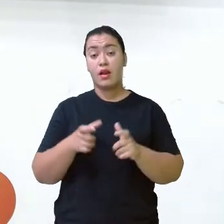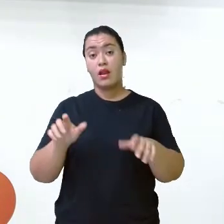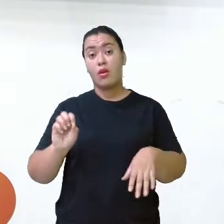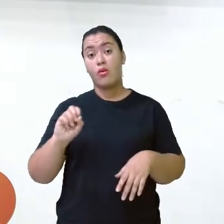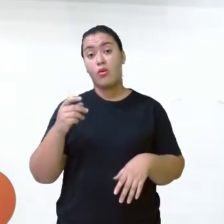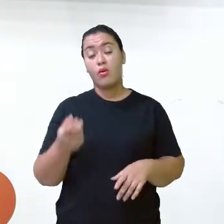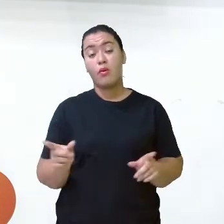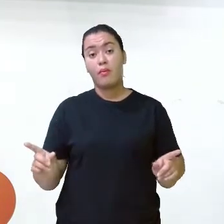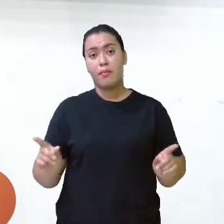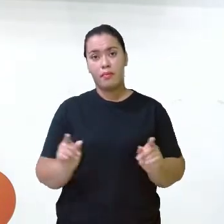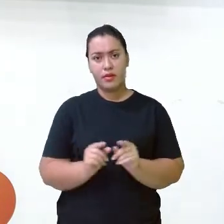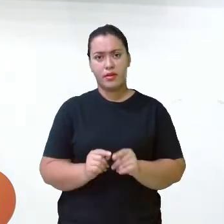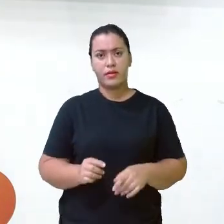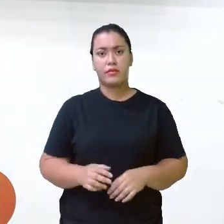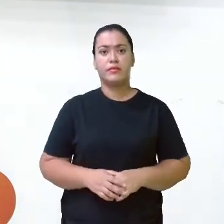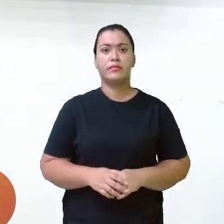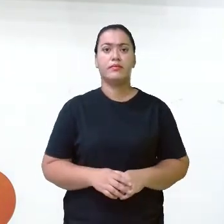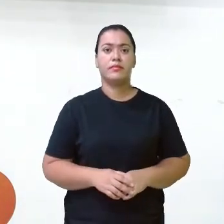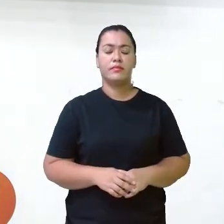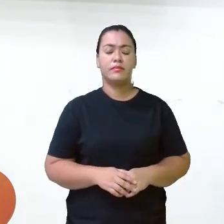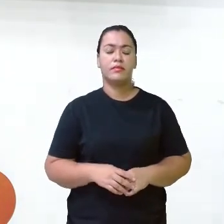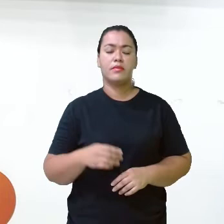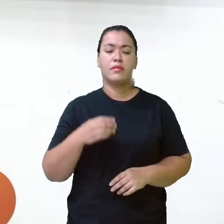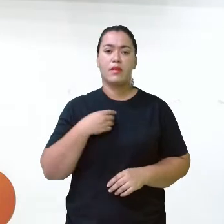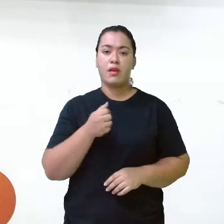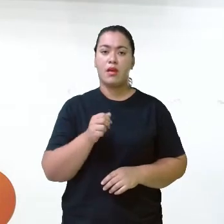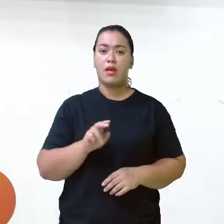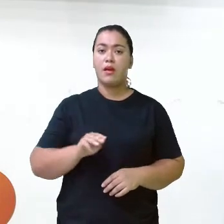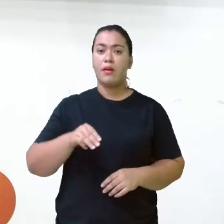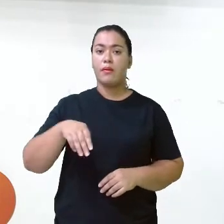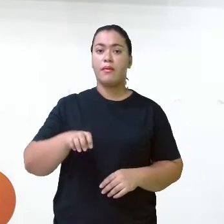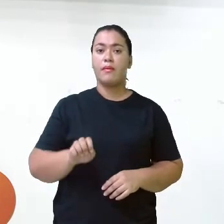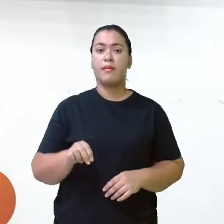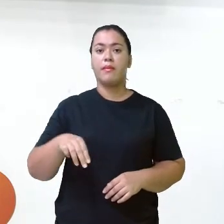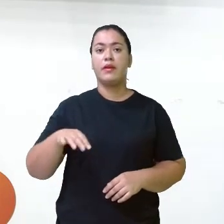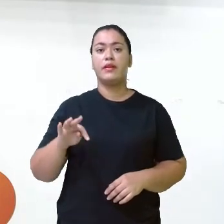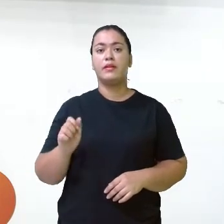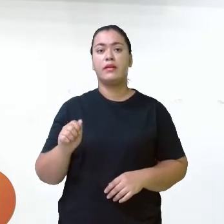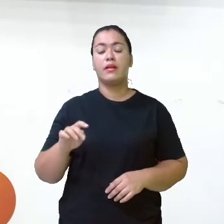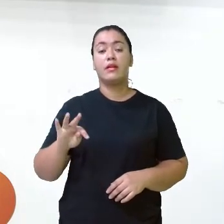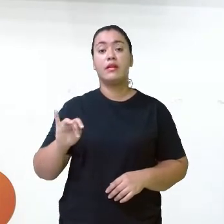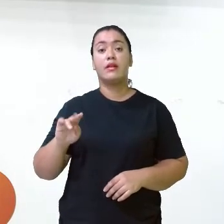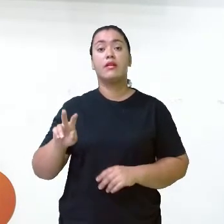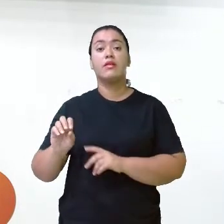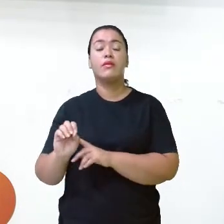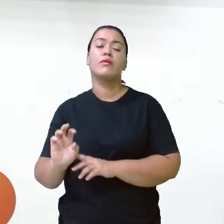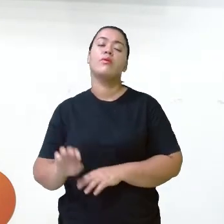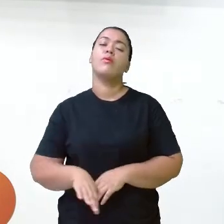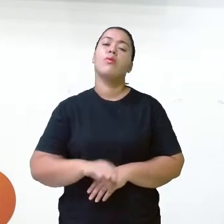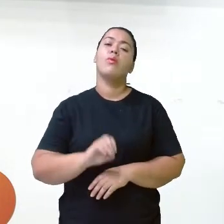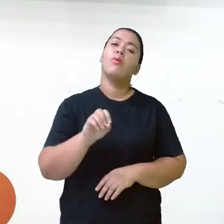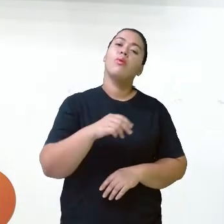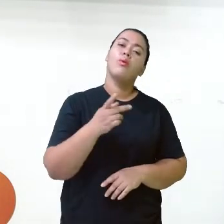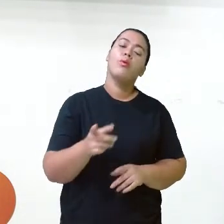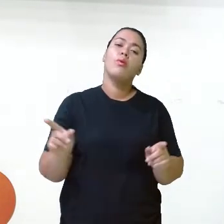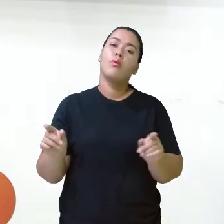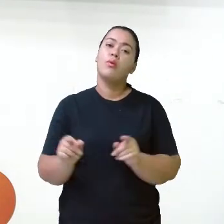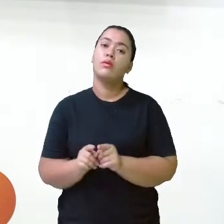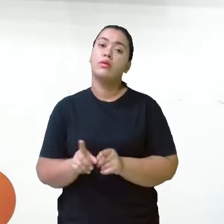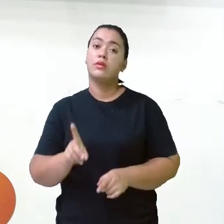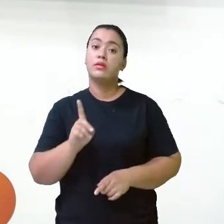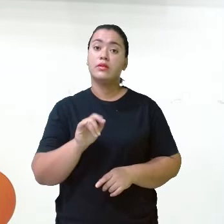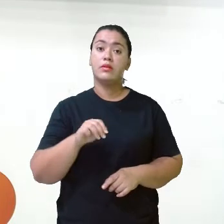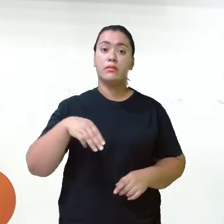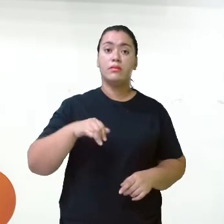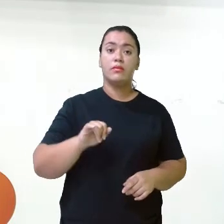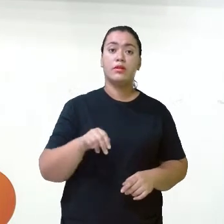aquela pequena. Então, aumentativo, diminutivo. E aí, o substantivo também vai